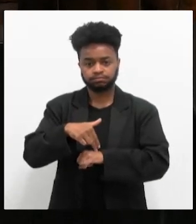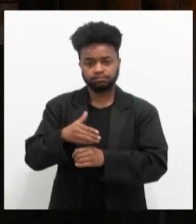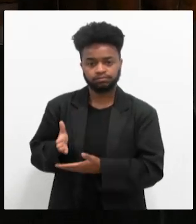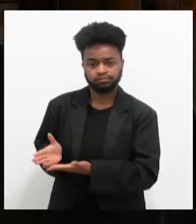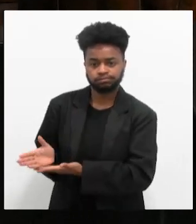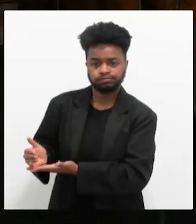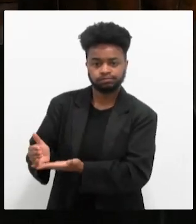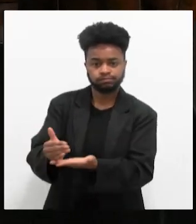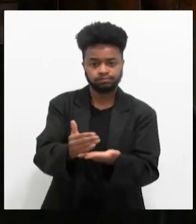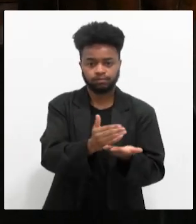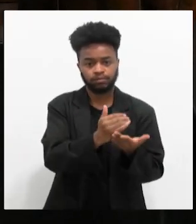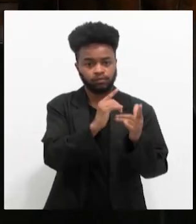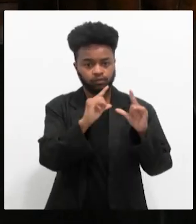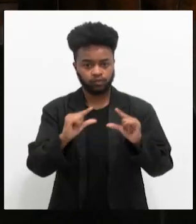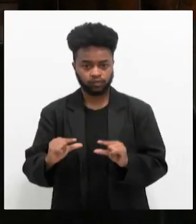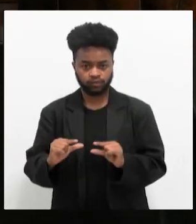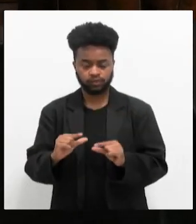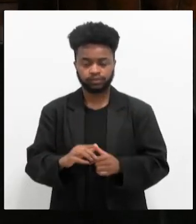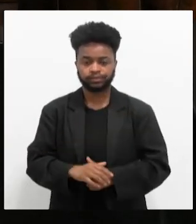arrecadam a menor.